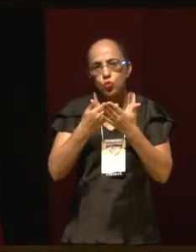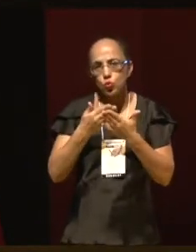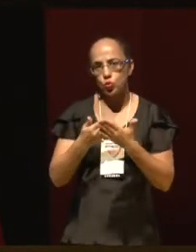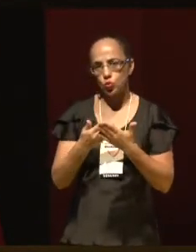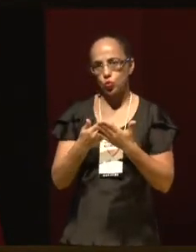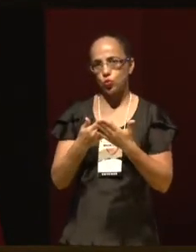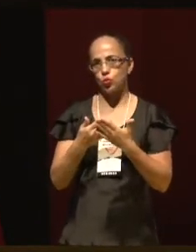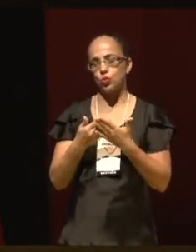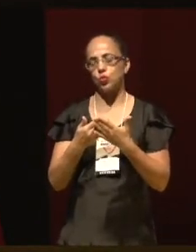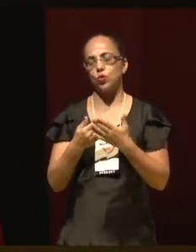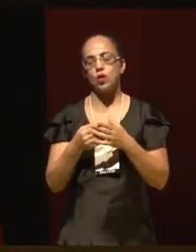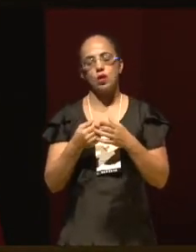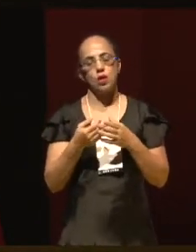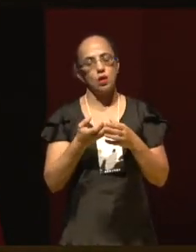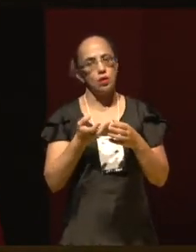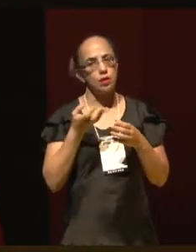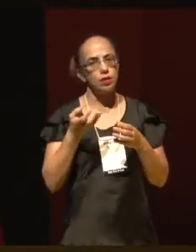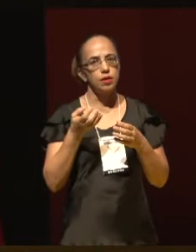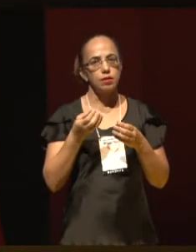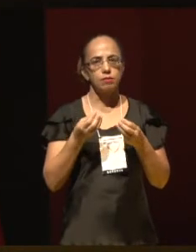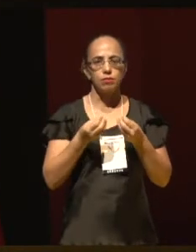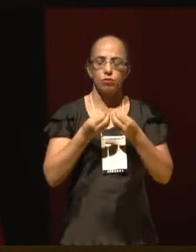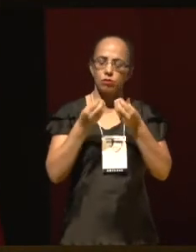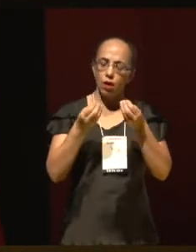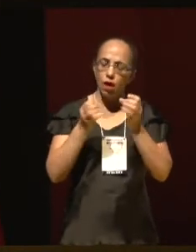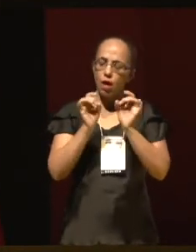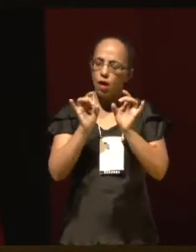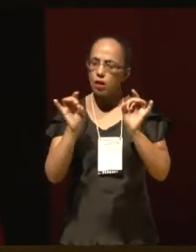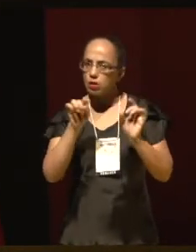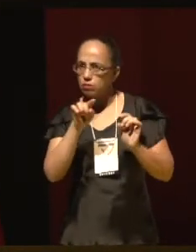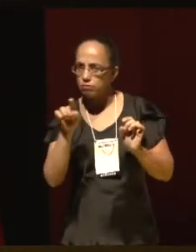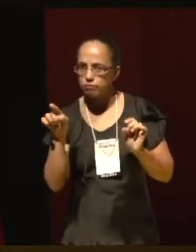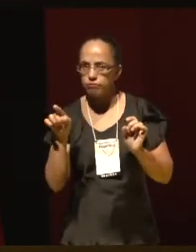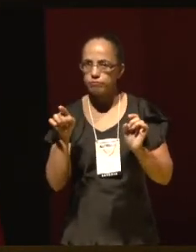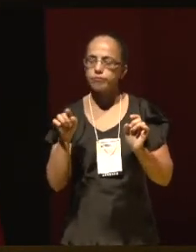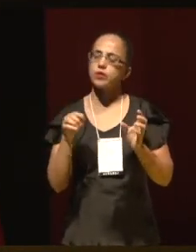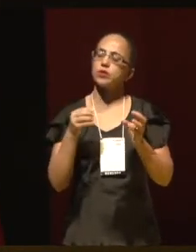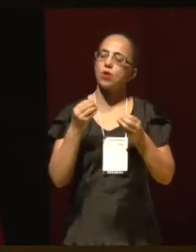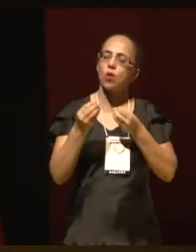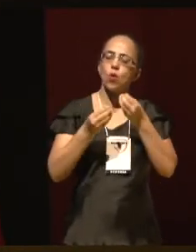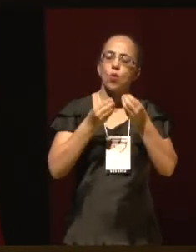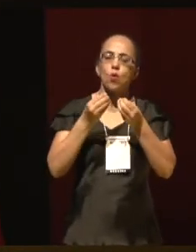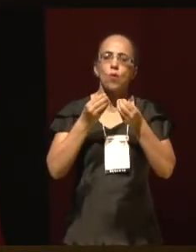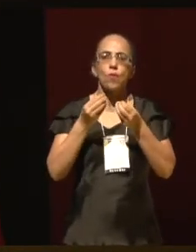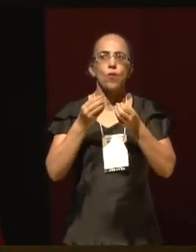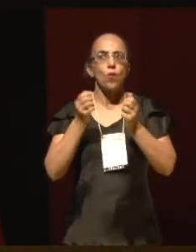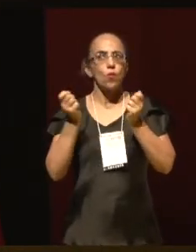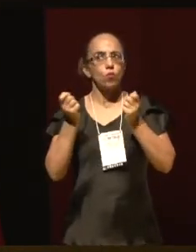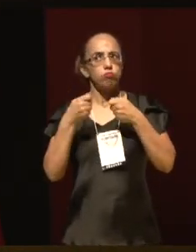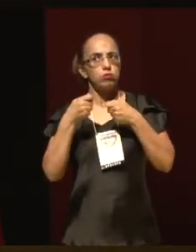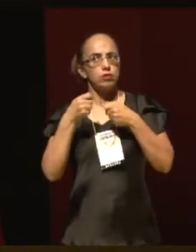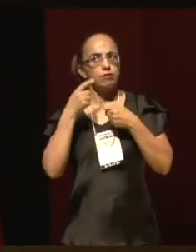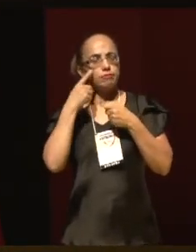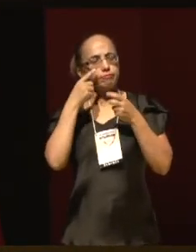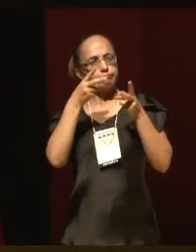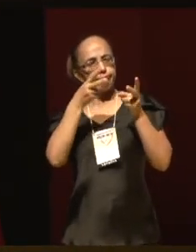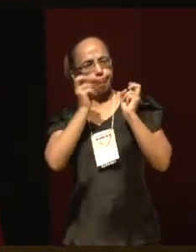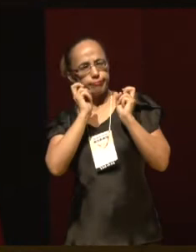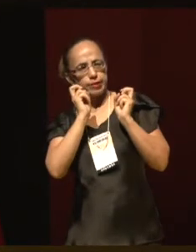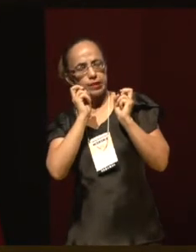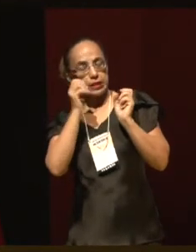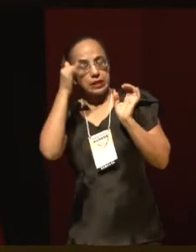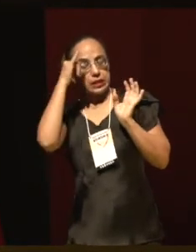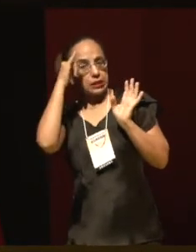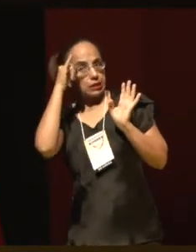planteio para cada um de vocês, para que saibam identificar, possam prever antes de que